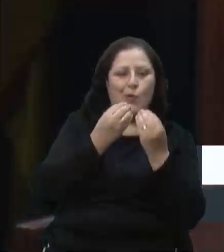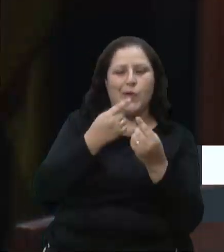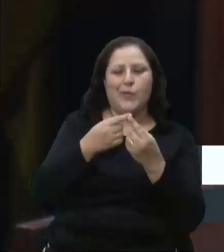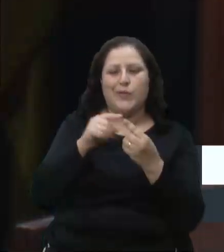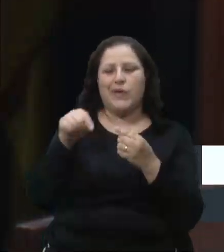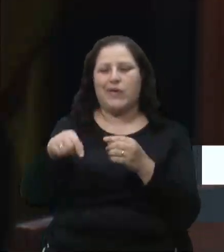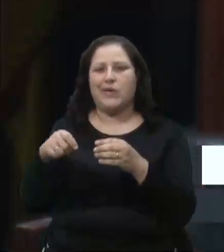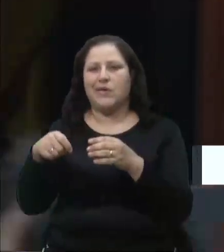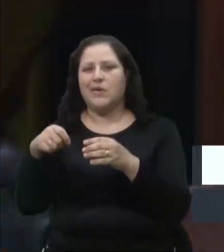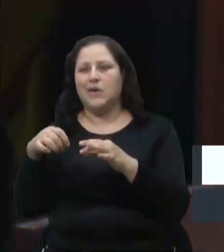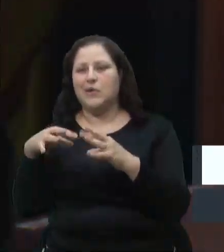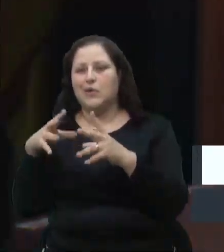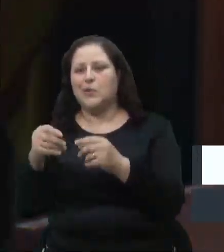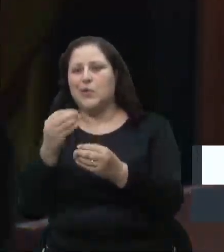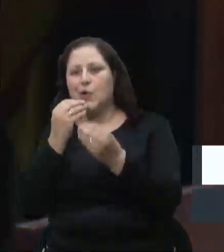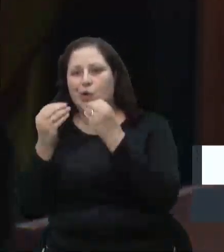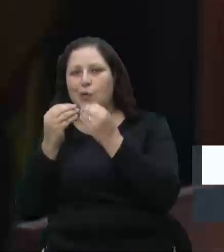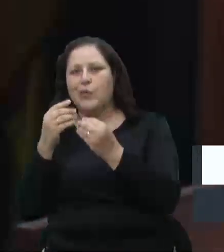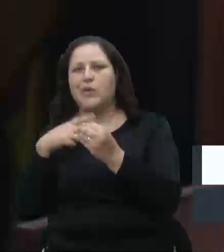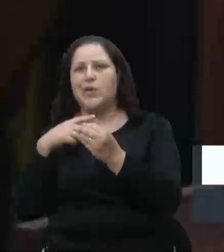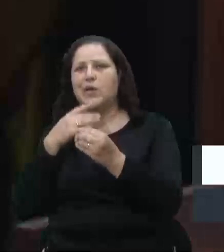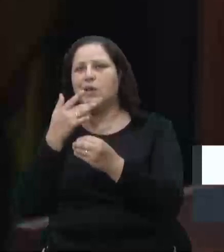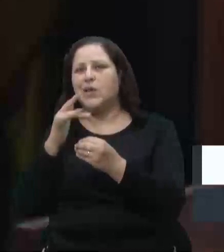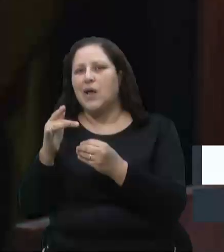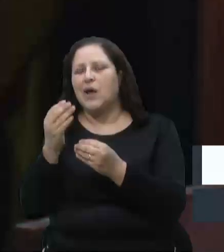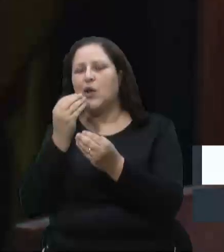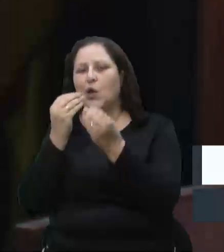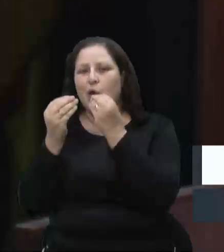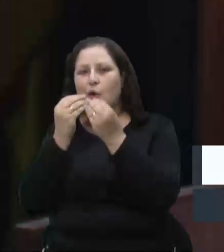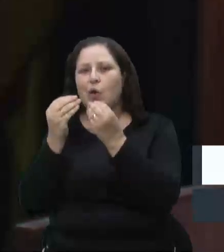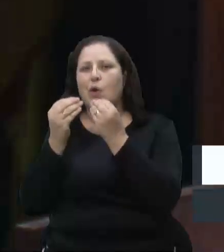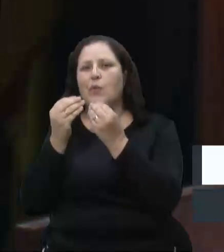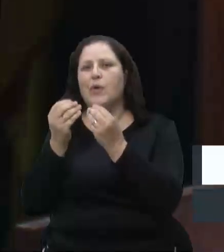Rose, tem cinema de tarde com pipoca doce,